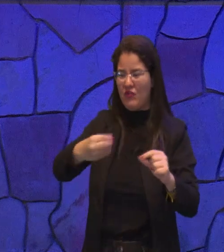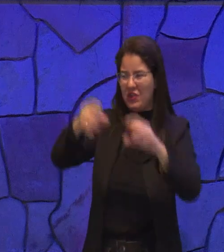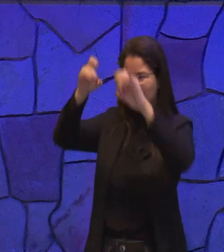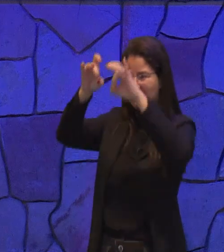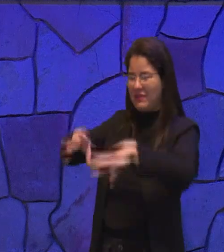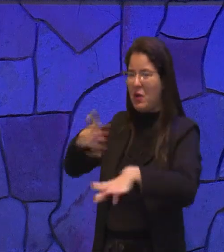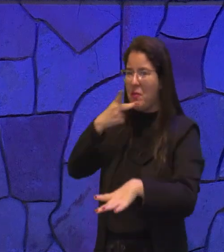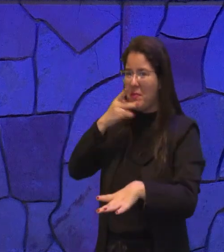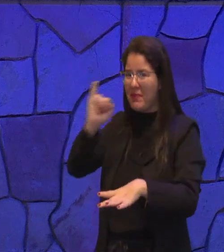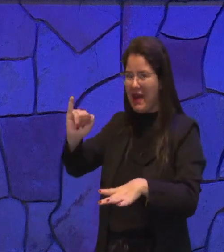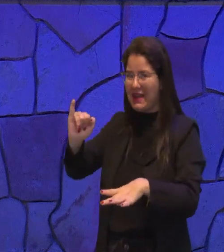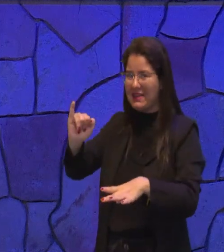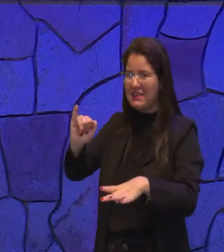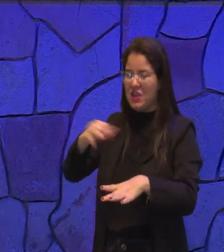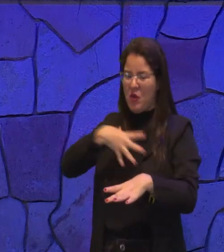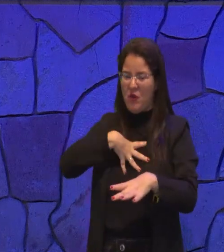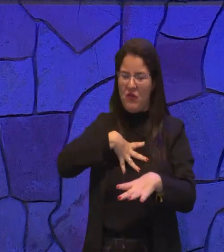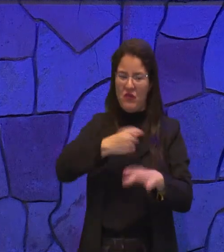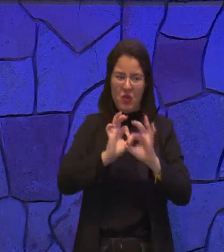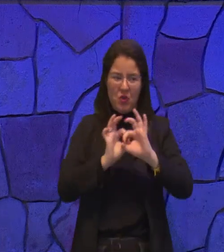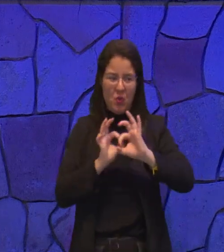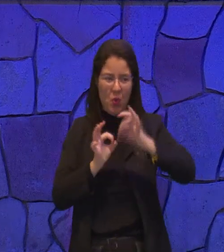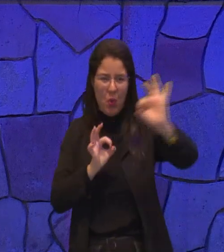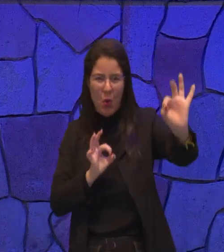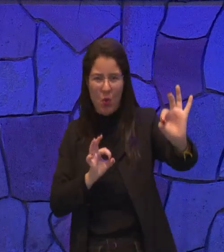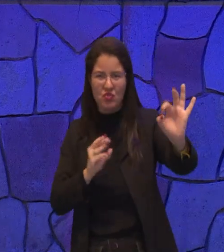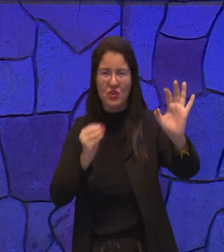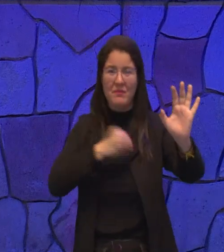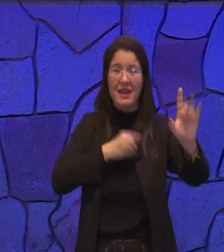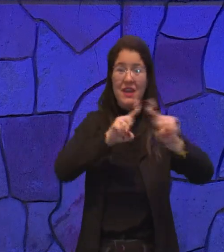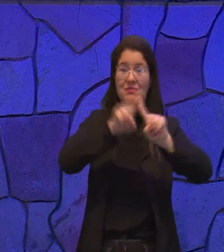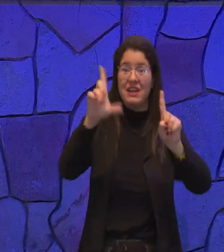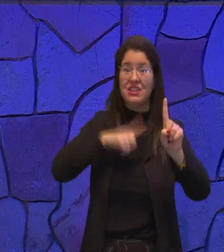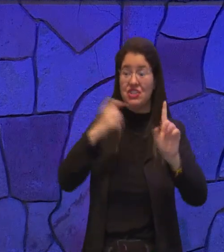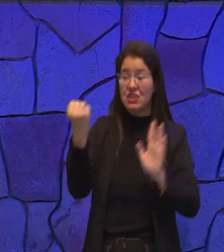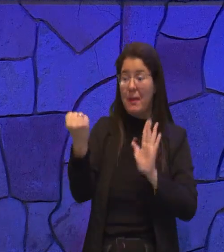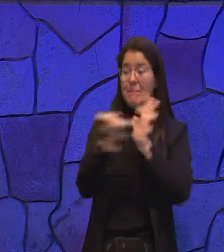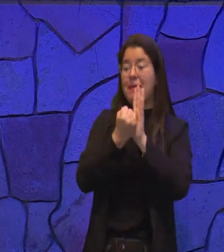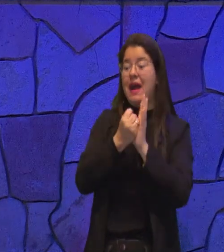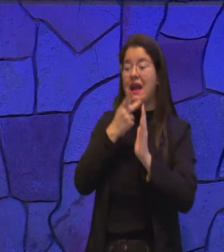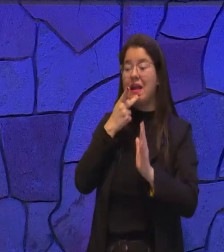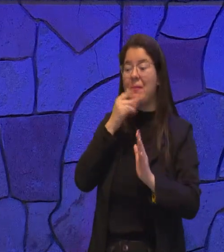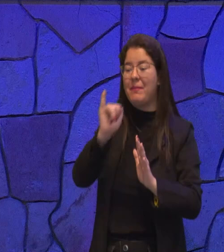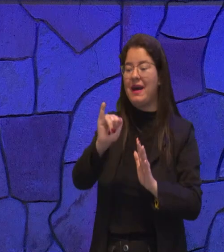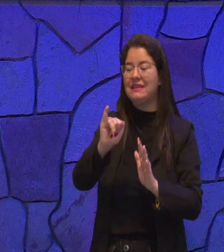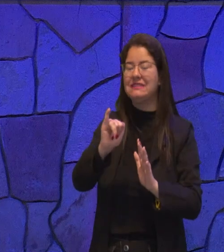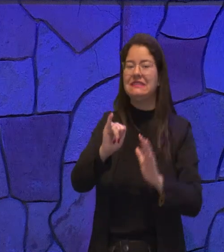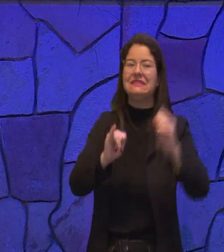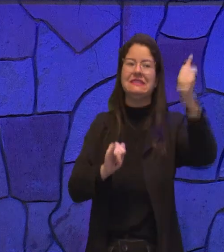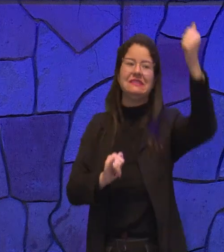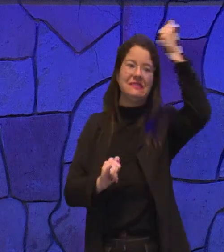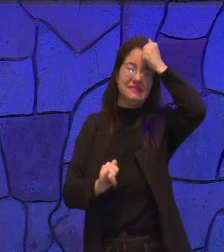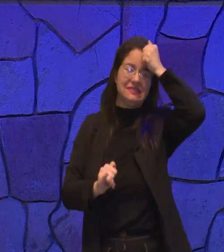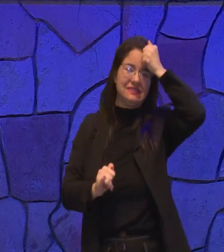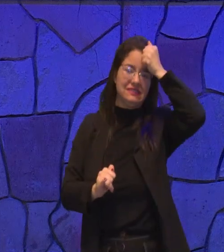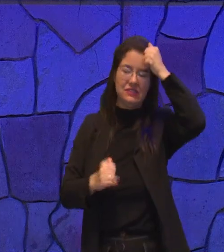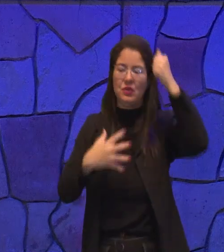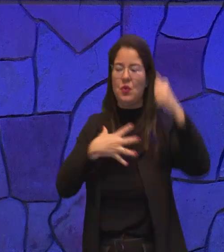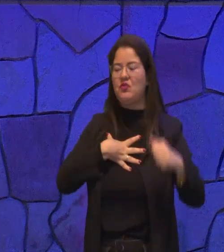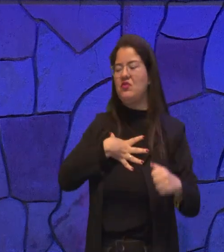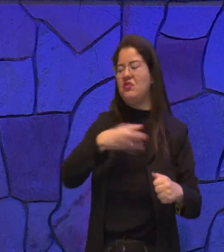estava longe em pecado, mas ele tinha a marca do Pai. E ele, caindo em si, voltou para o Senhor, ele